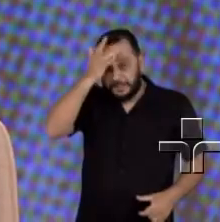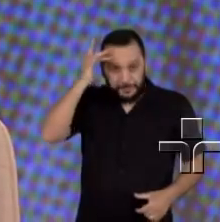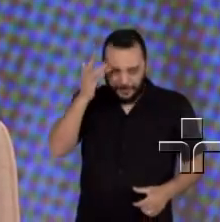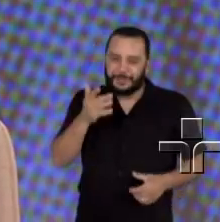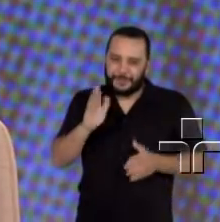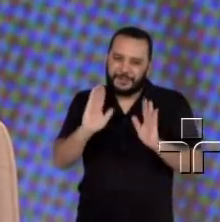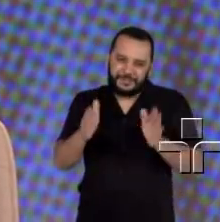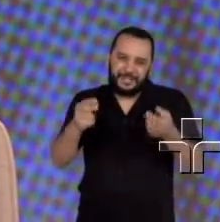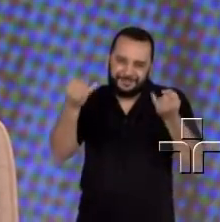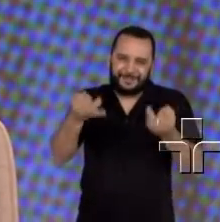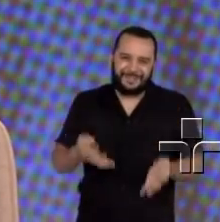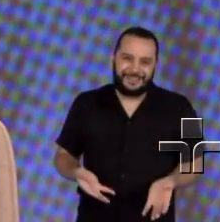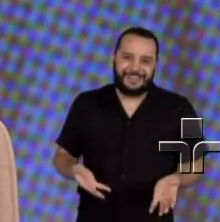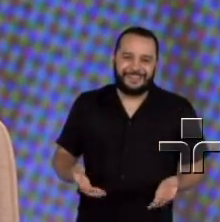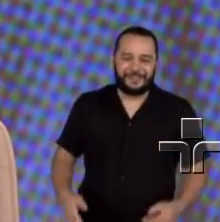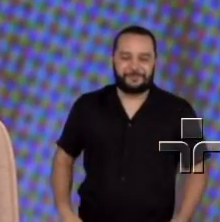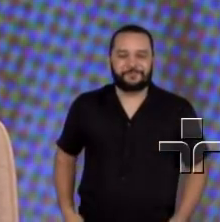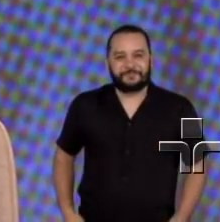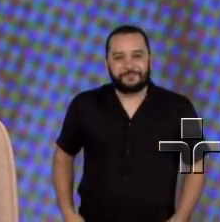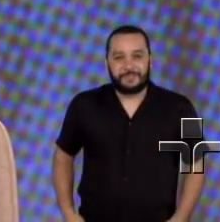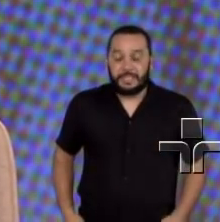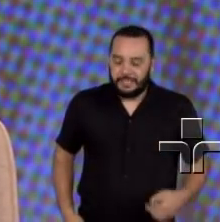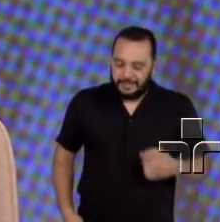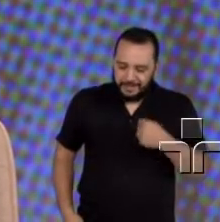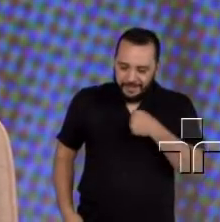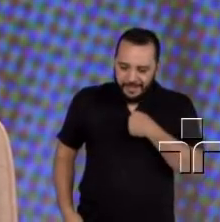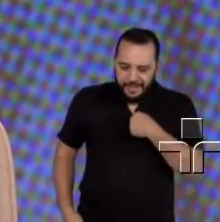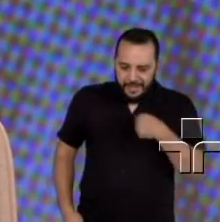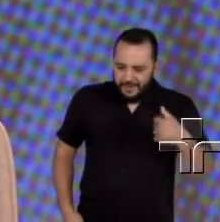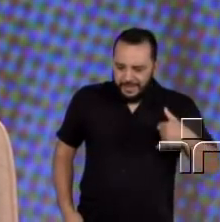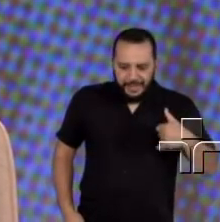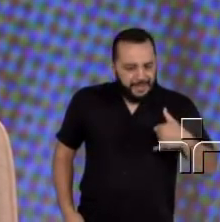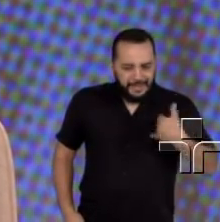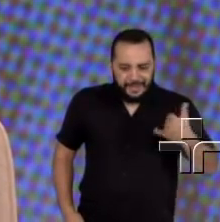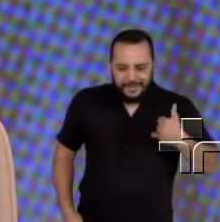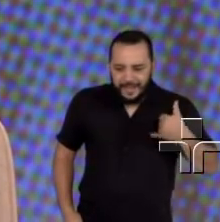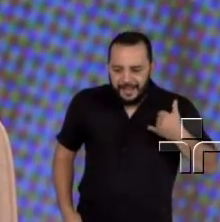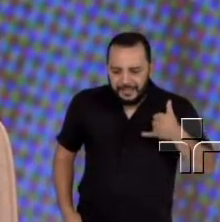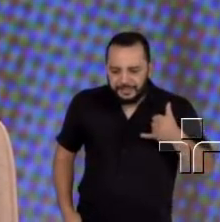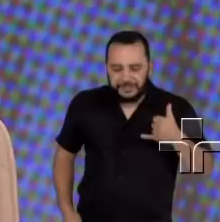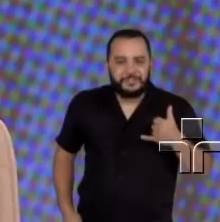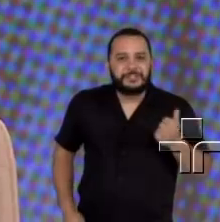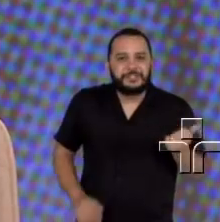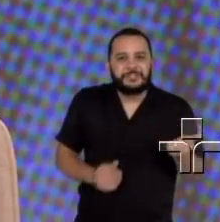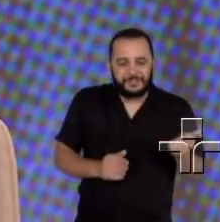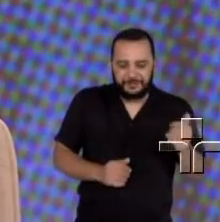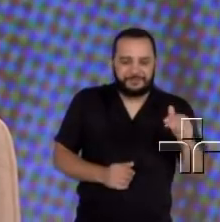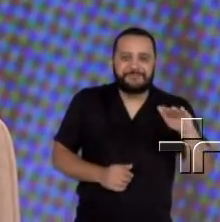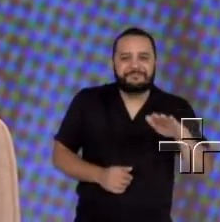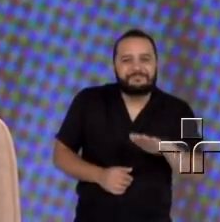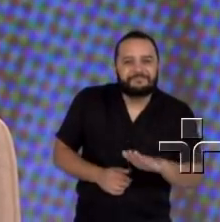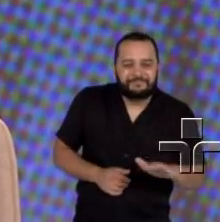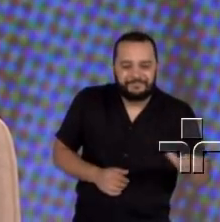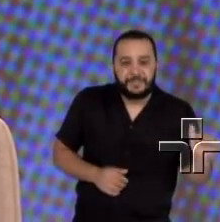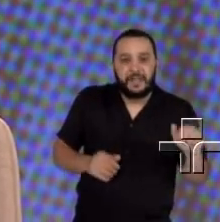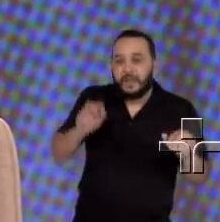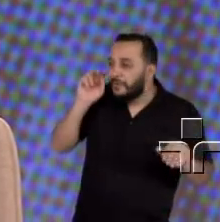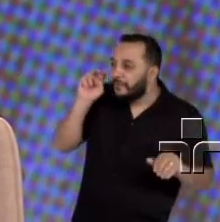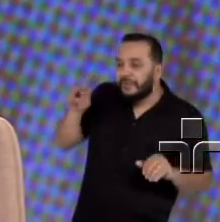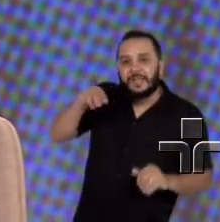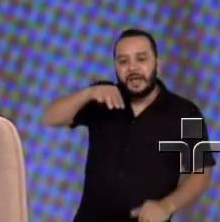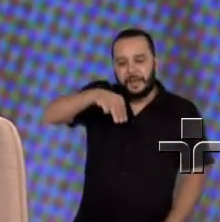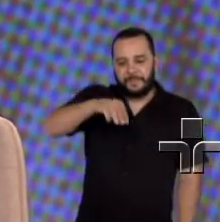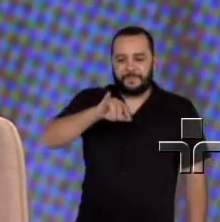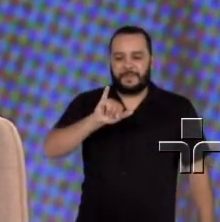pessoas, e eu não tinha idade para frequentar clube, mas nós ouvíamos de fora o Milton Nascimento com a